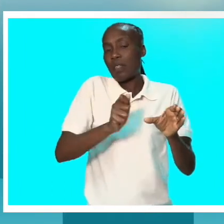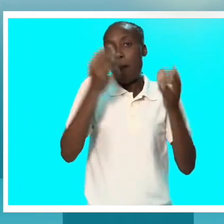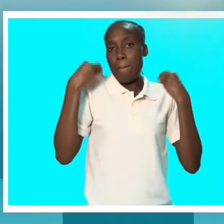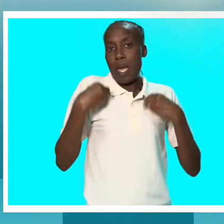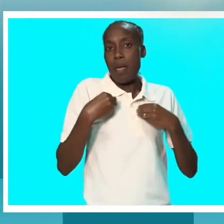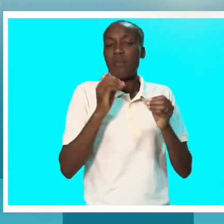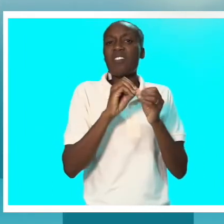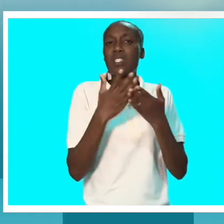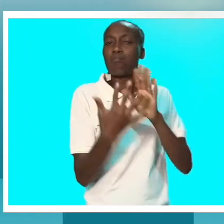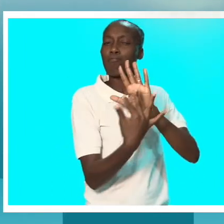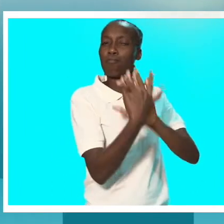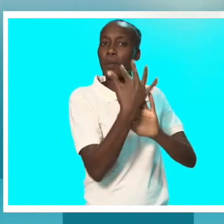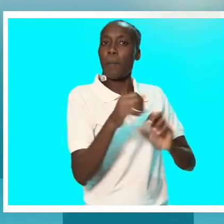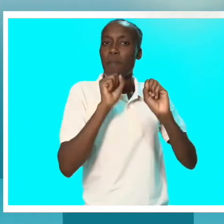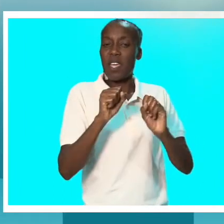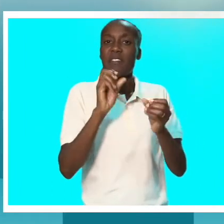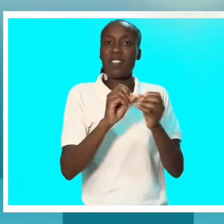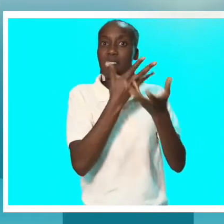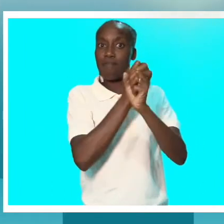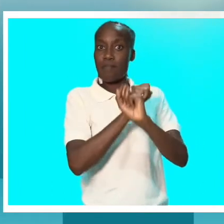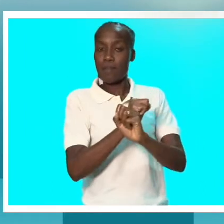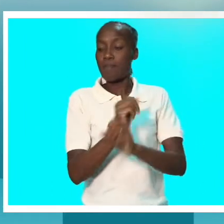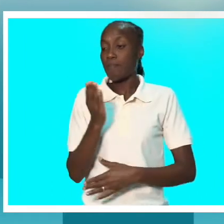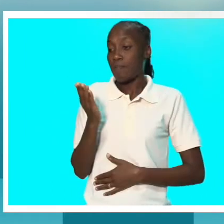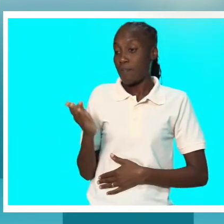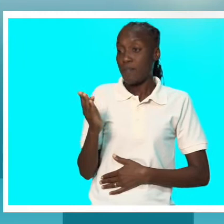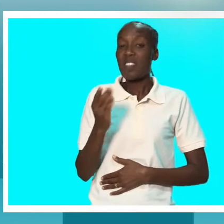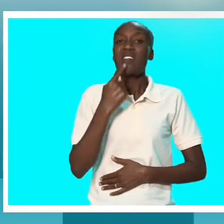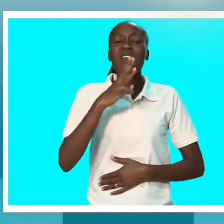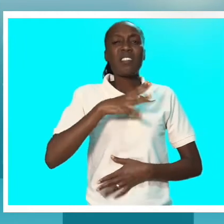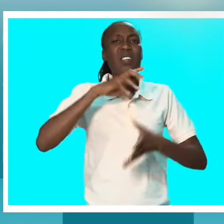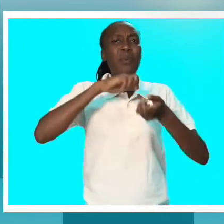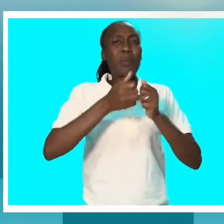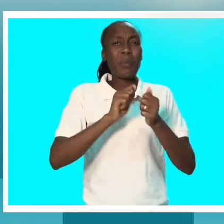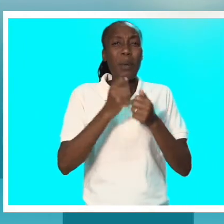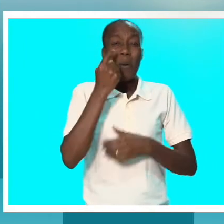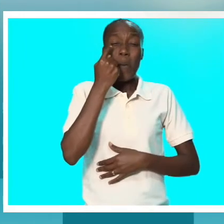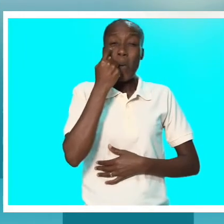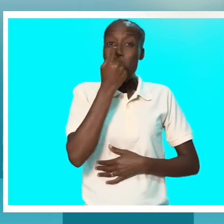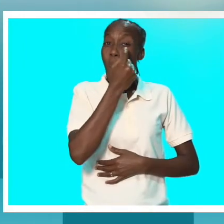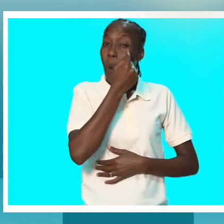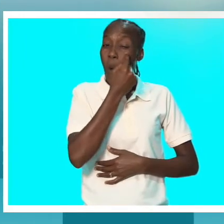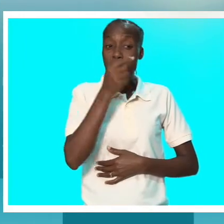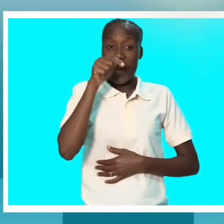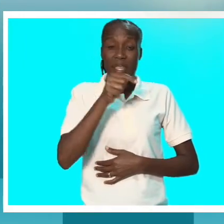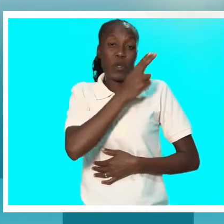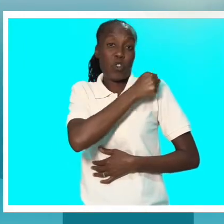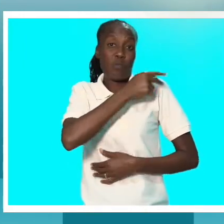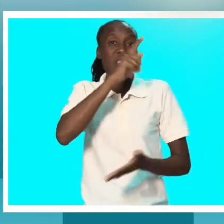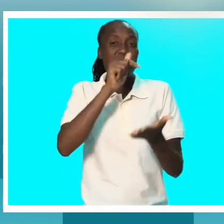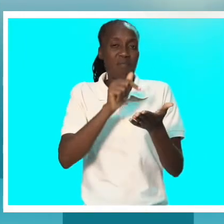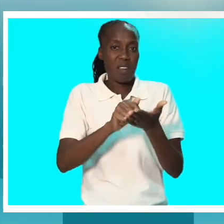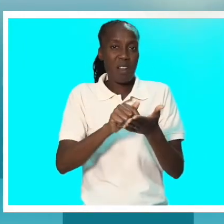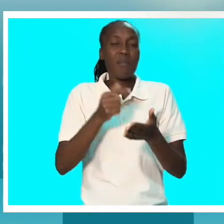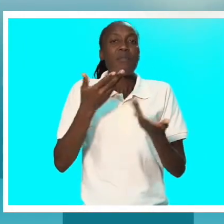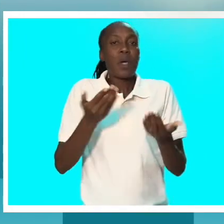chamada a atenção que eu tinha que tomar algumas medidas de precaução. Eu soube que tinha diabetes quando eu estava para ser